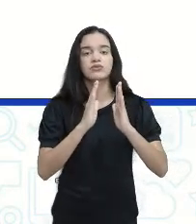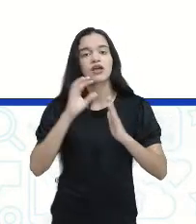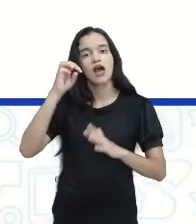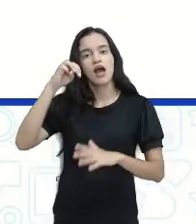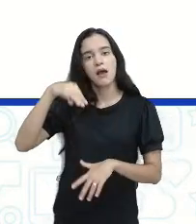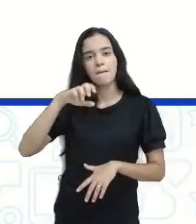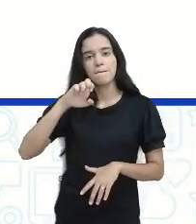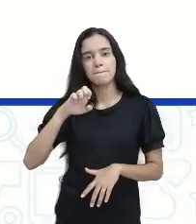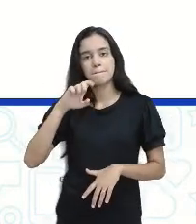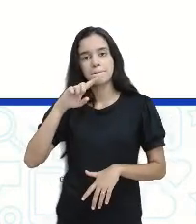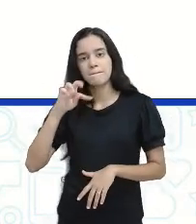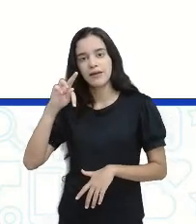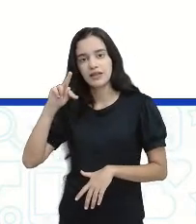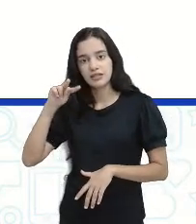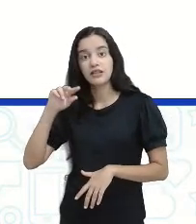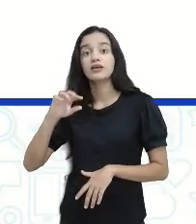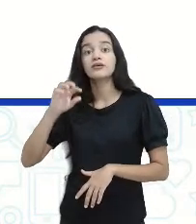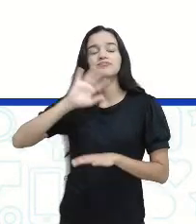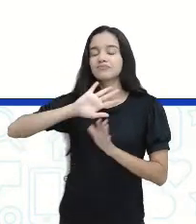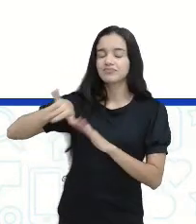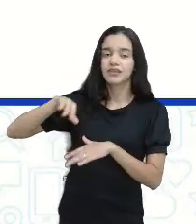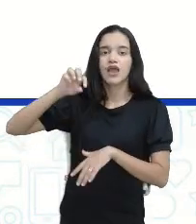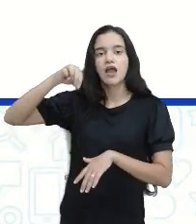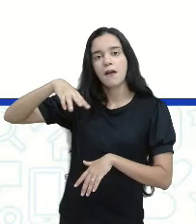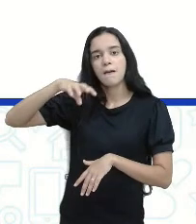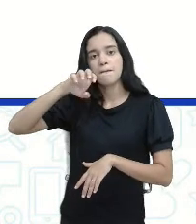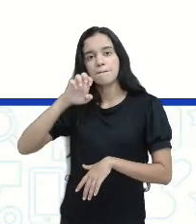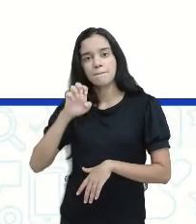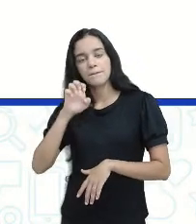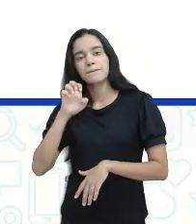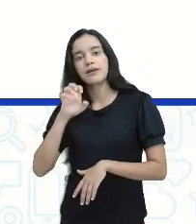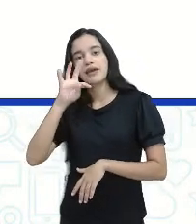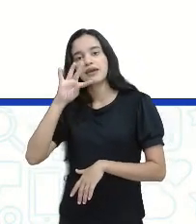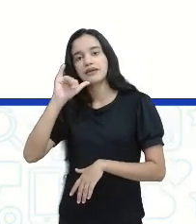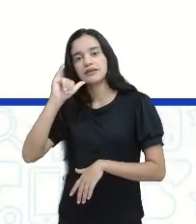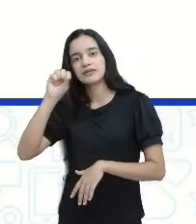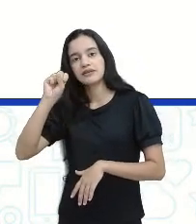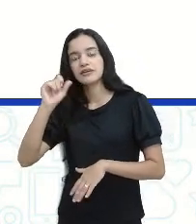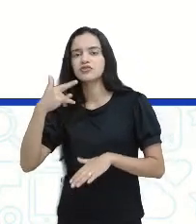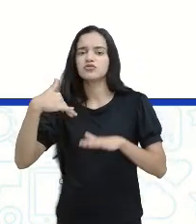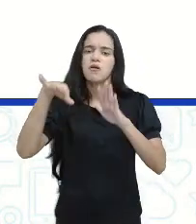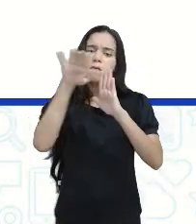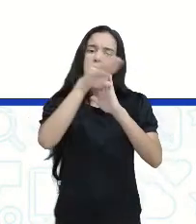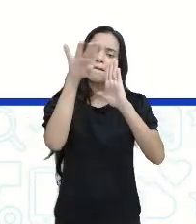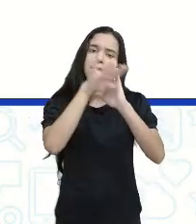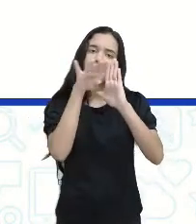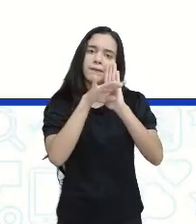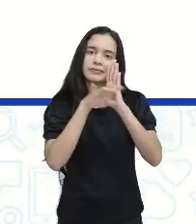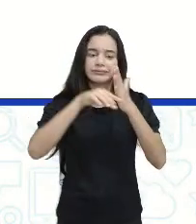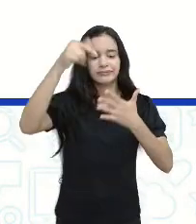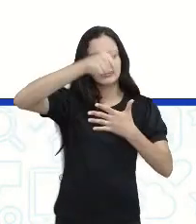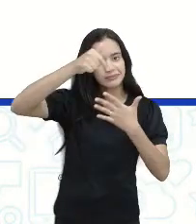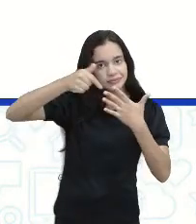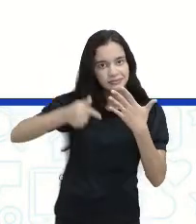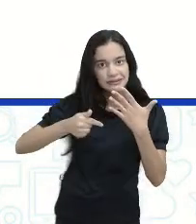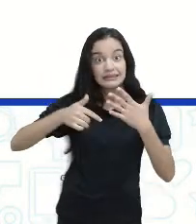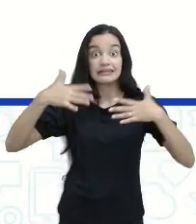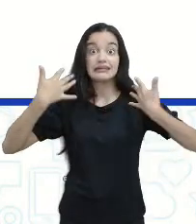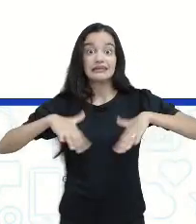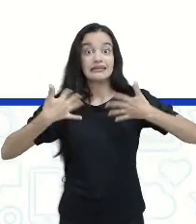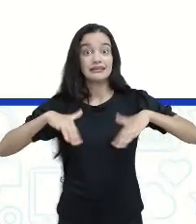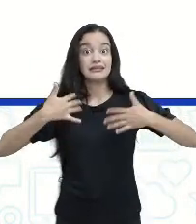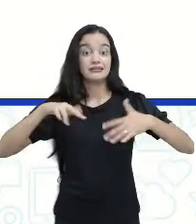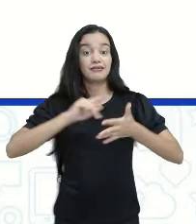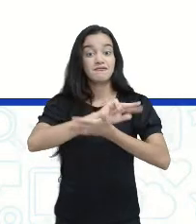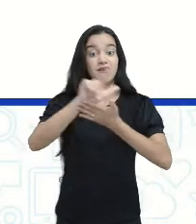os alcalino-terrosos, né, berílio, magnésio, cálcio, estrôncio, bário, rádio, né. Eita, é muito